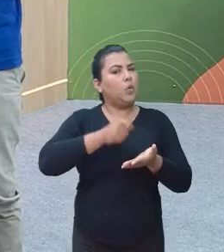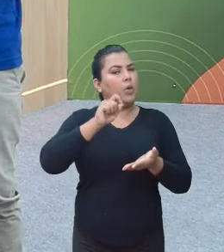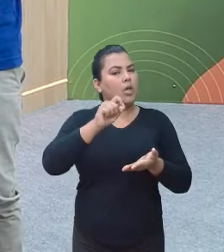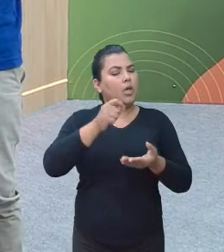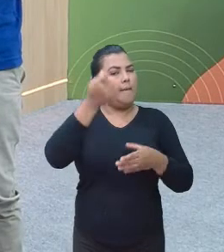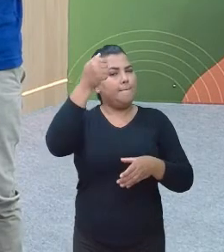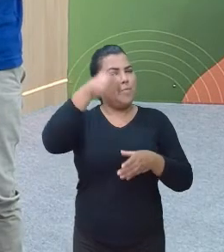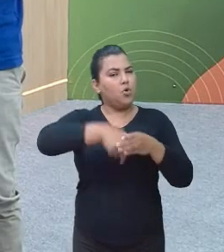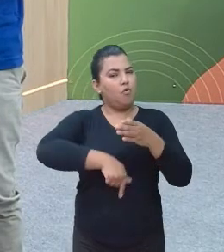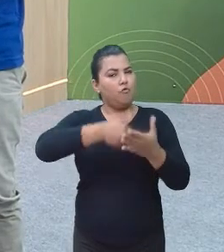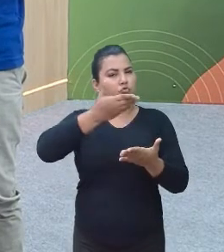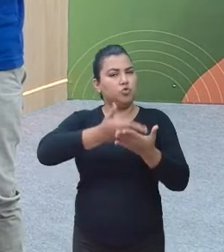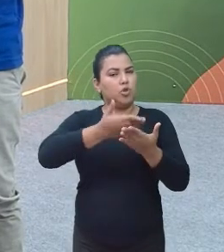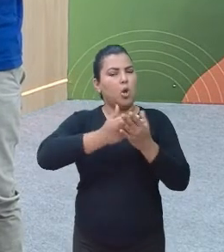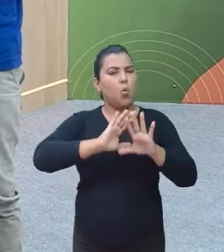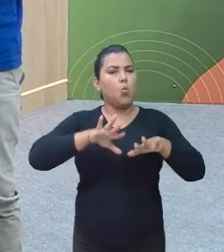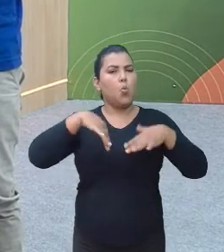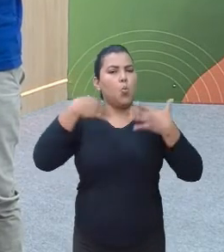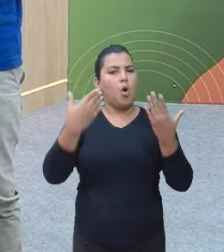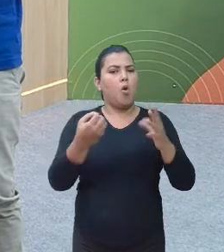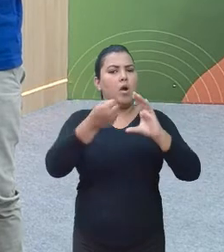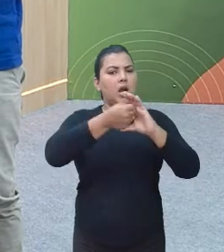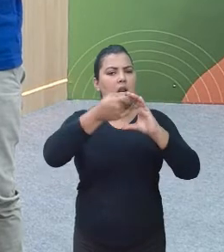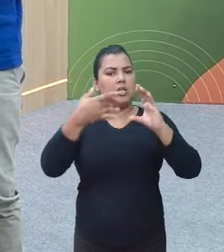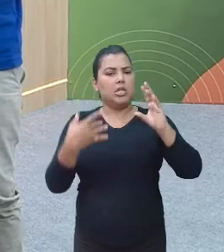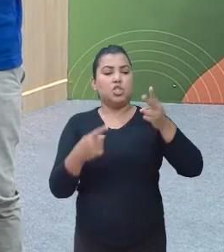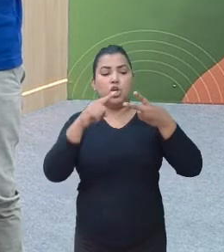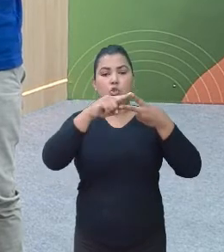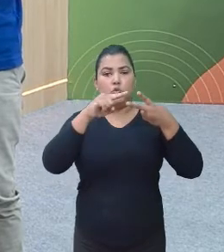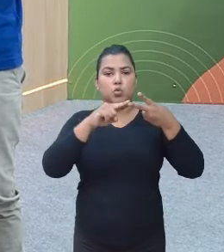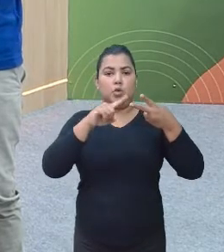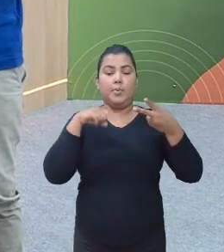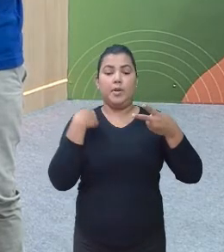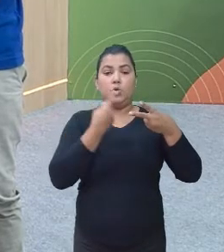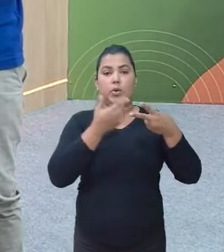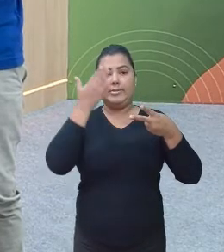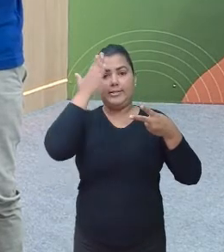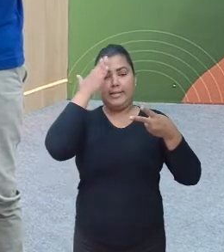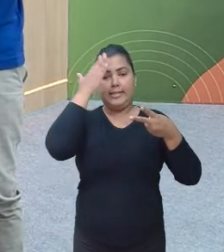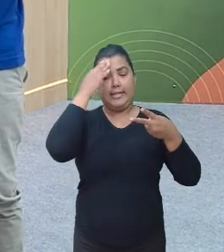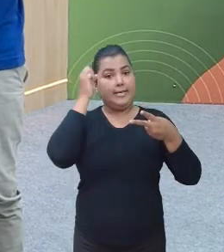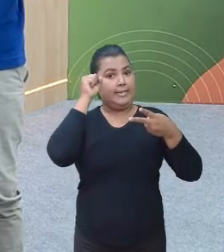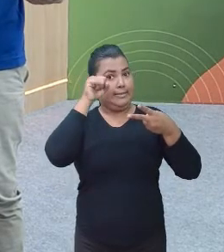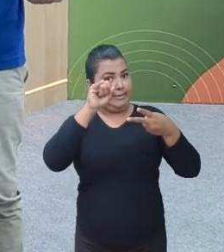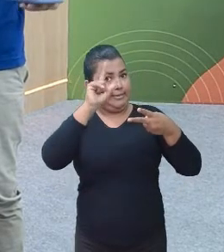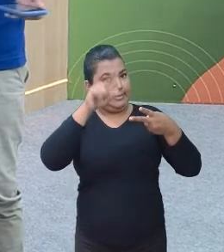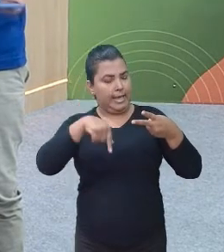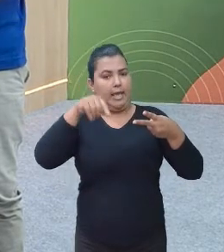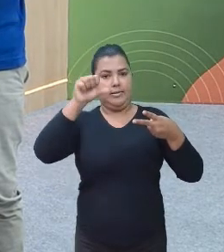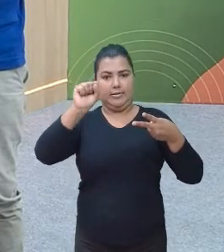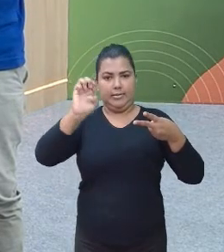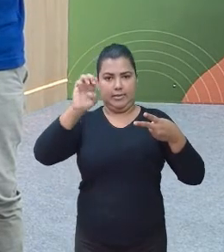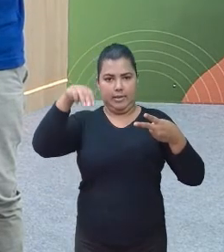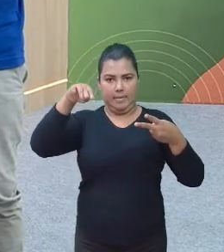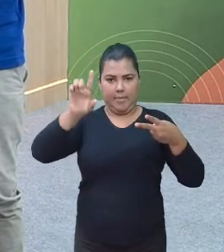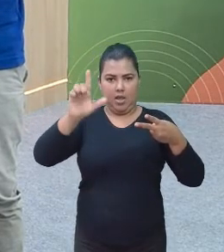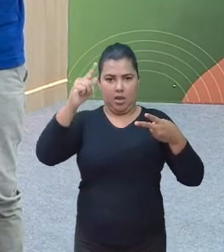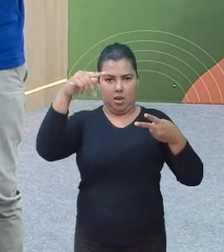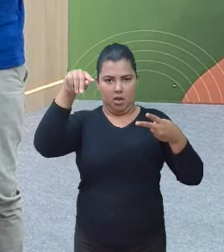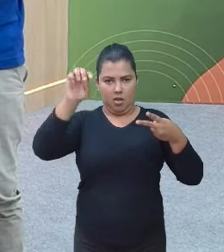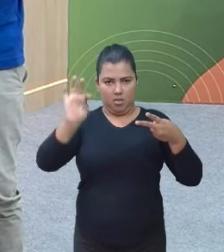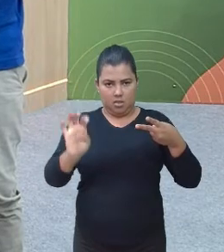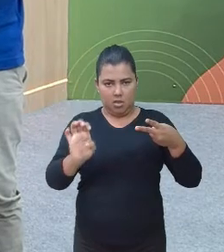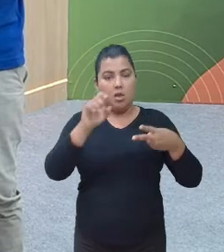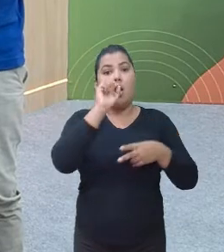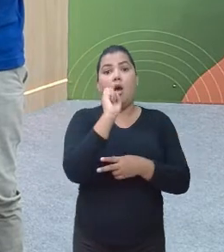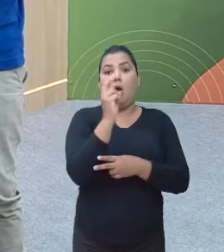duas características dessas imagens aí, para a gente chegar no final e julgar se elas são semelhantes, se elas são congruentes, ou se